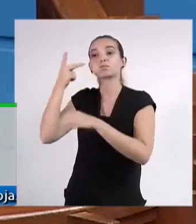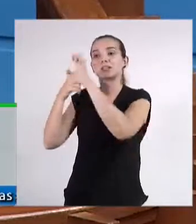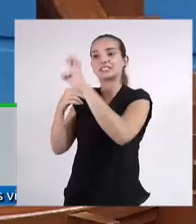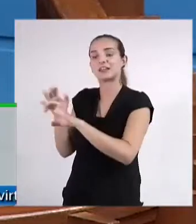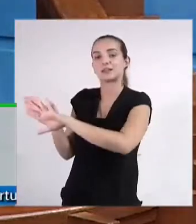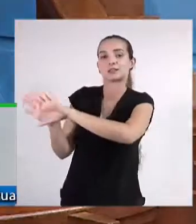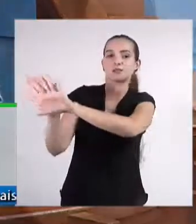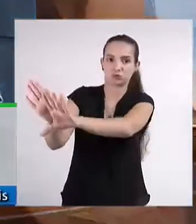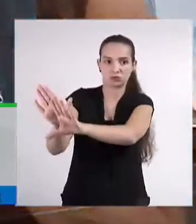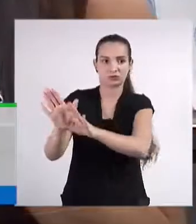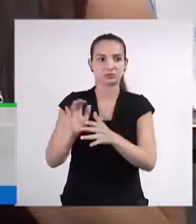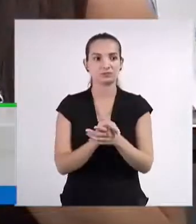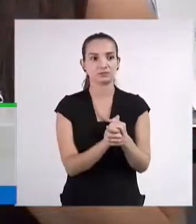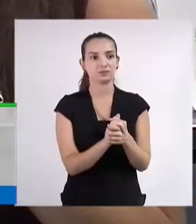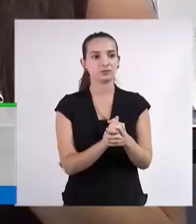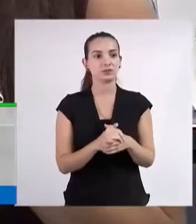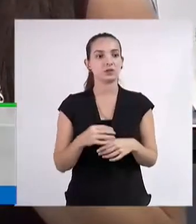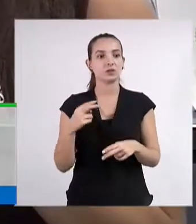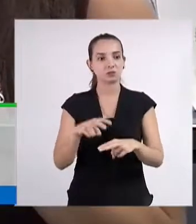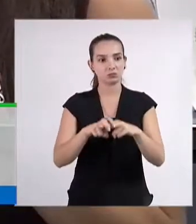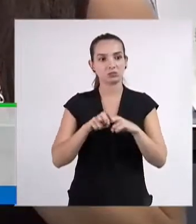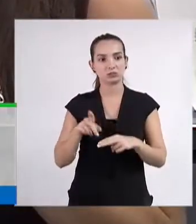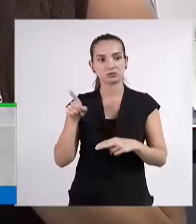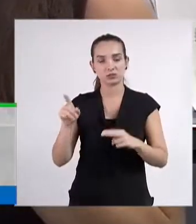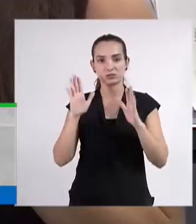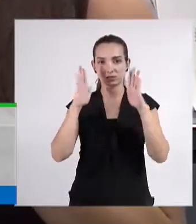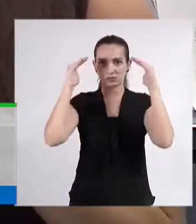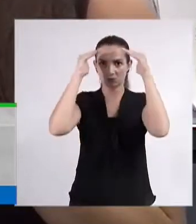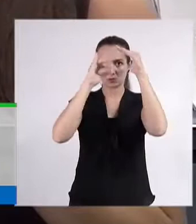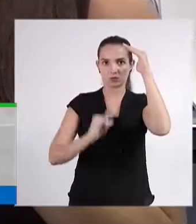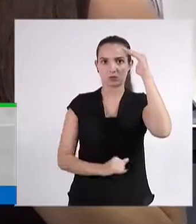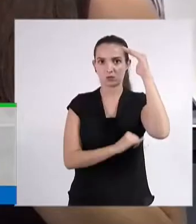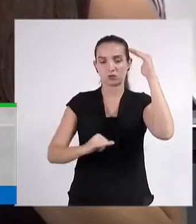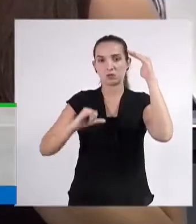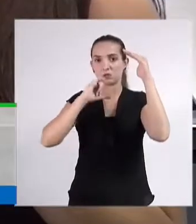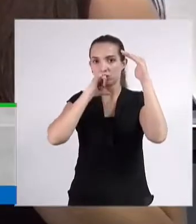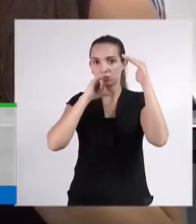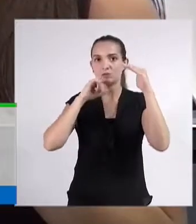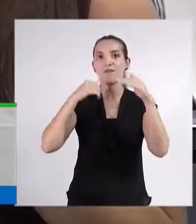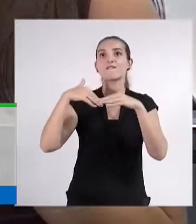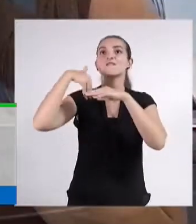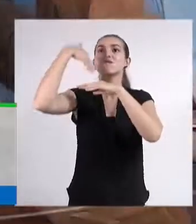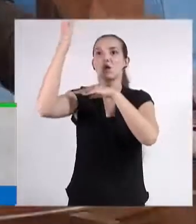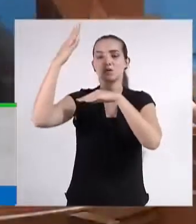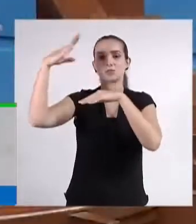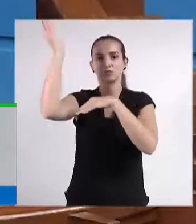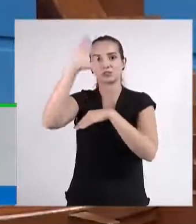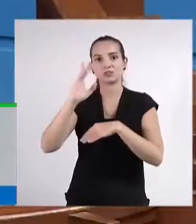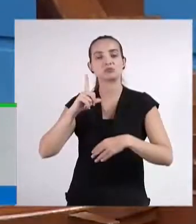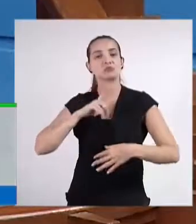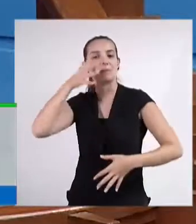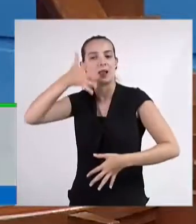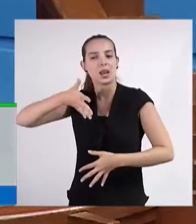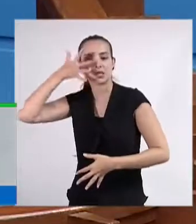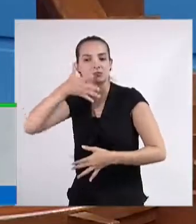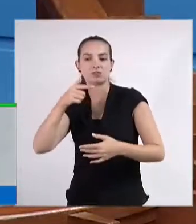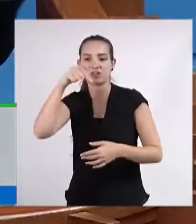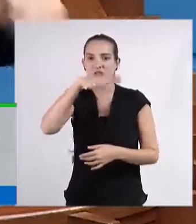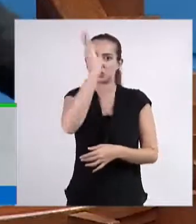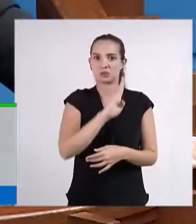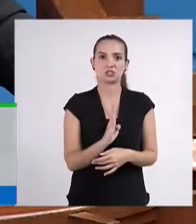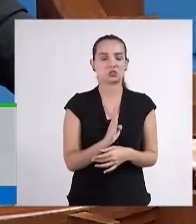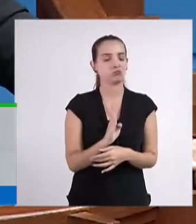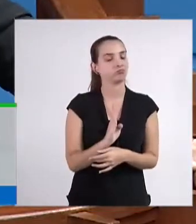ele dava mais palestra fora do Brasil do que aqui, porque aqui ele era perseguido como comunista. E Dom Helder disse uma